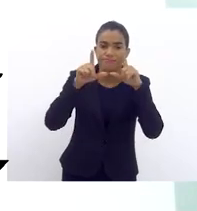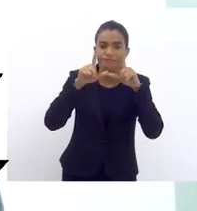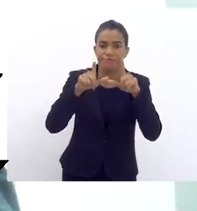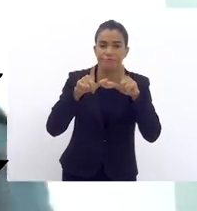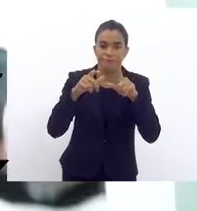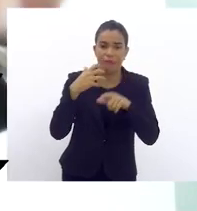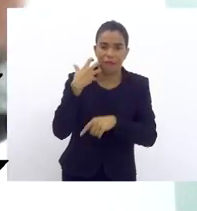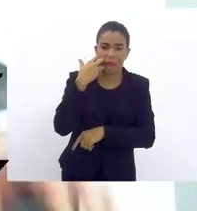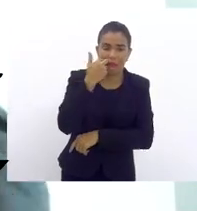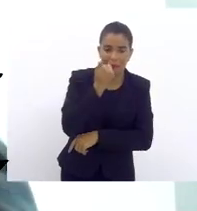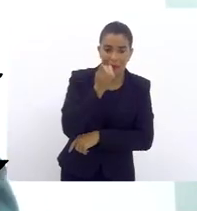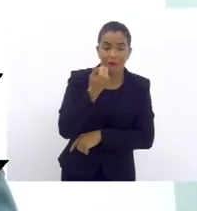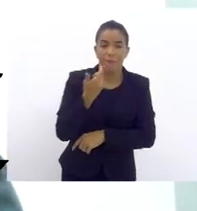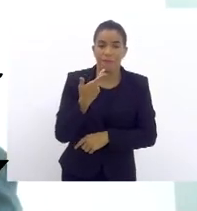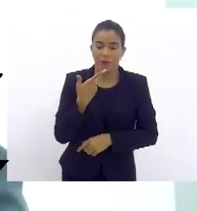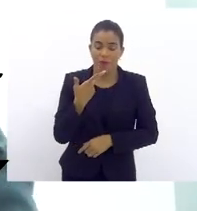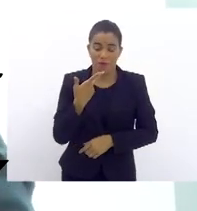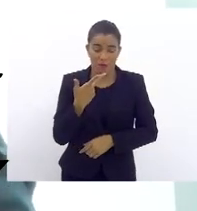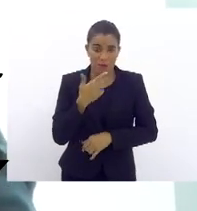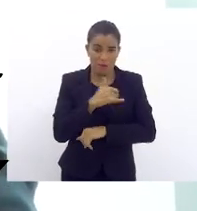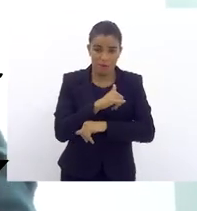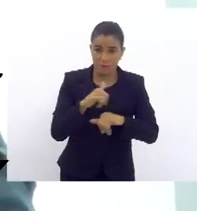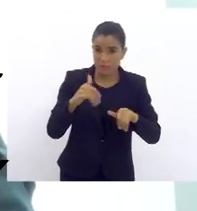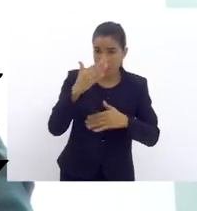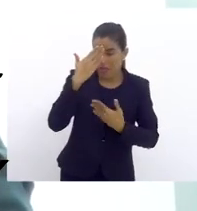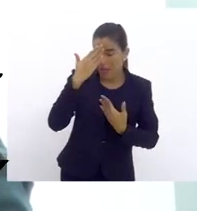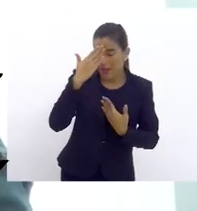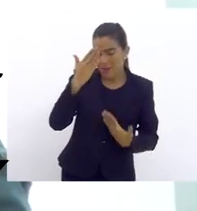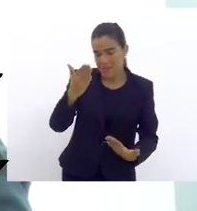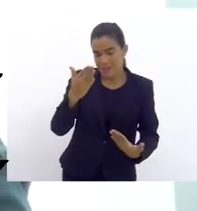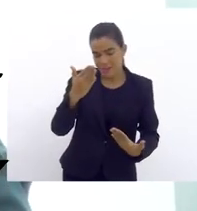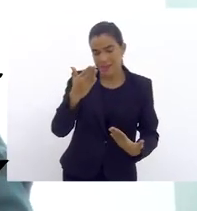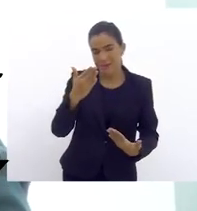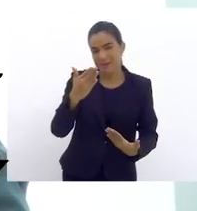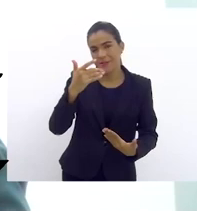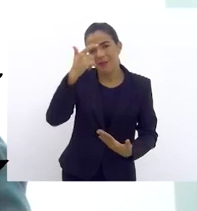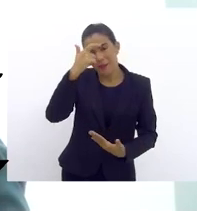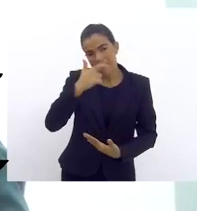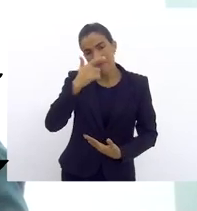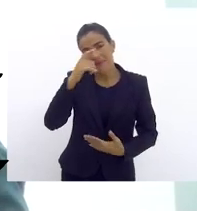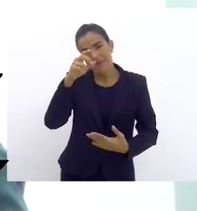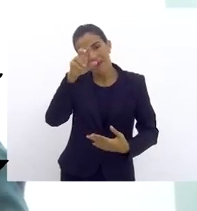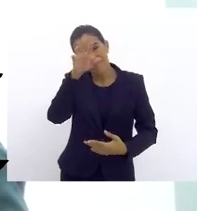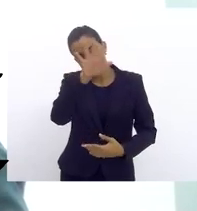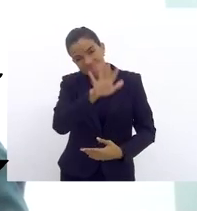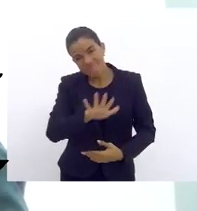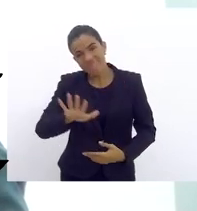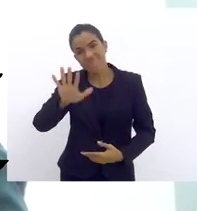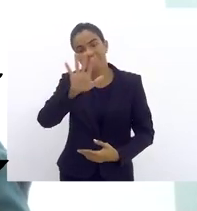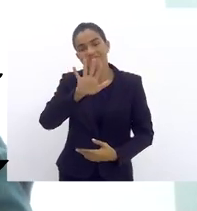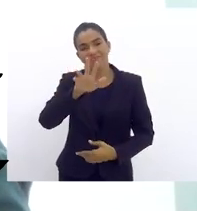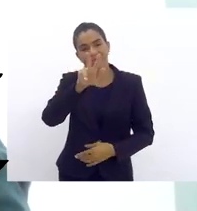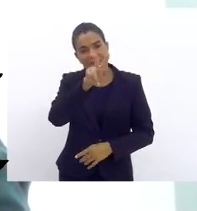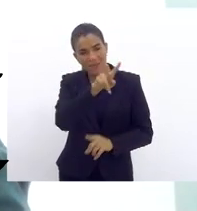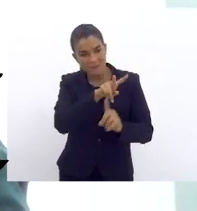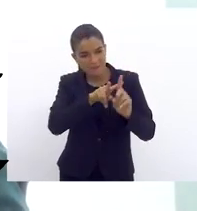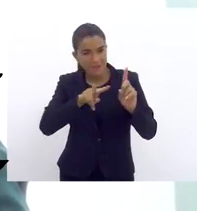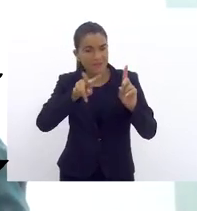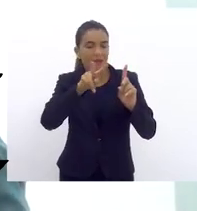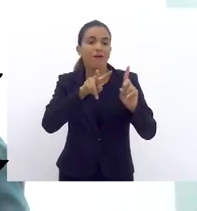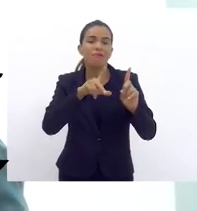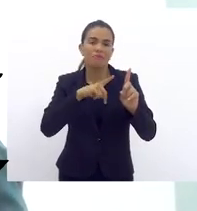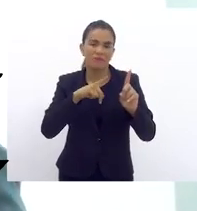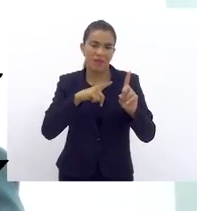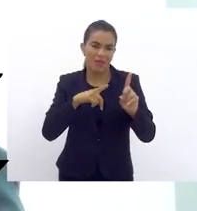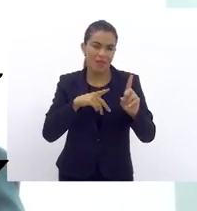começa a ser diferente eu quero agradecer mais uma vez e e a minha impressão é que isso tudo tem um um grande caminho